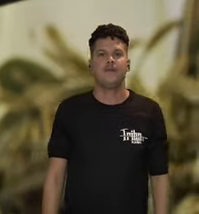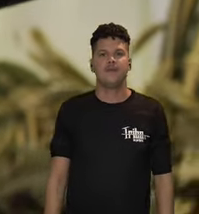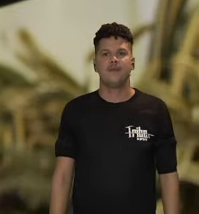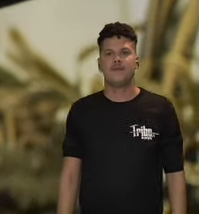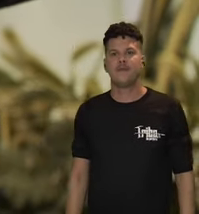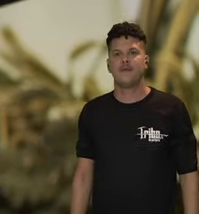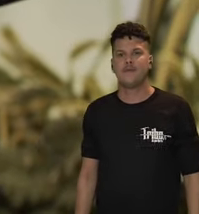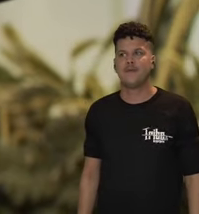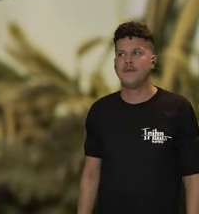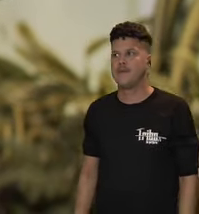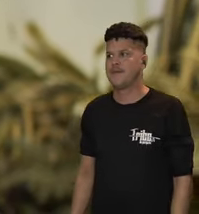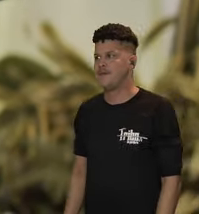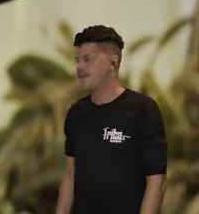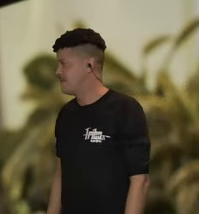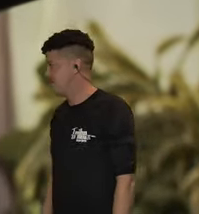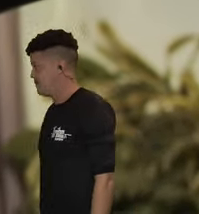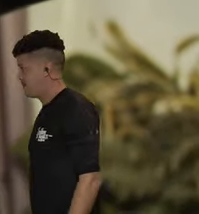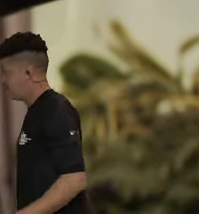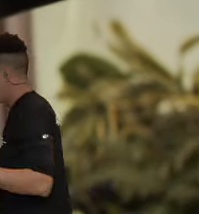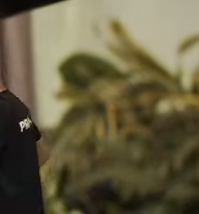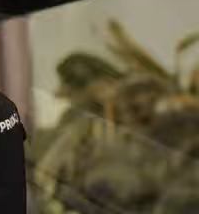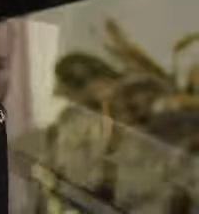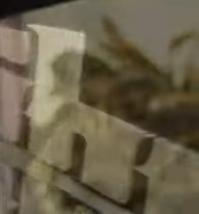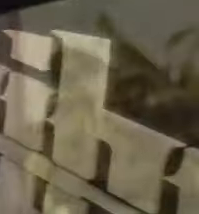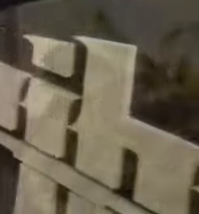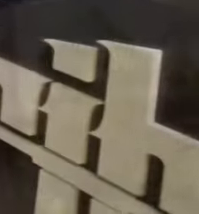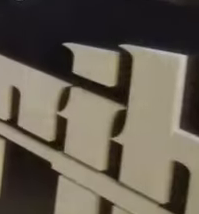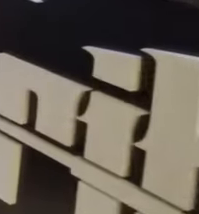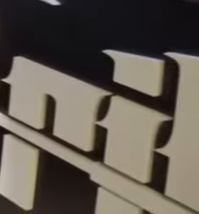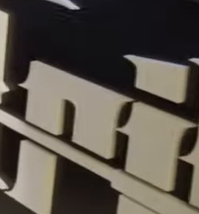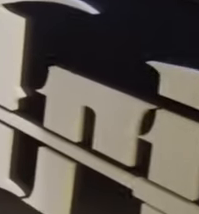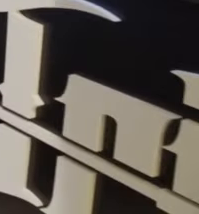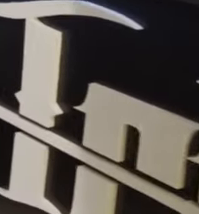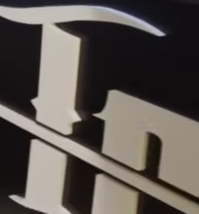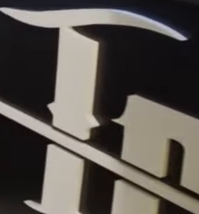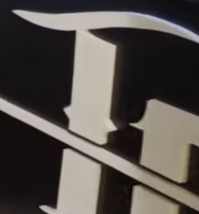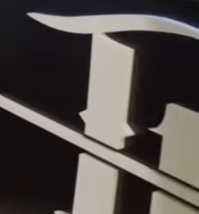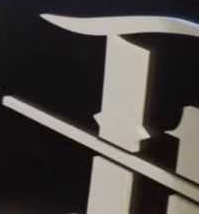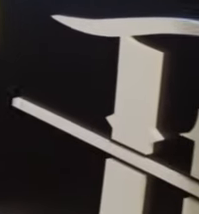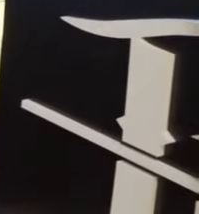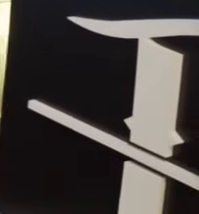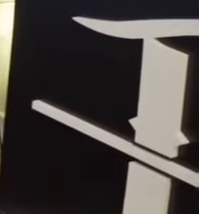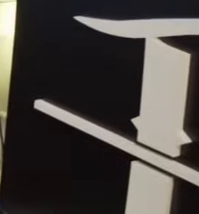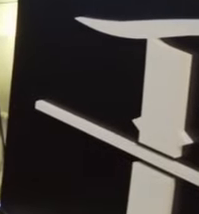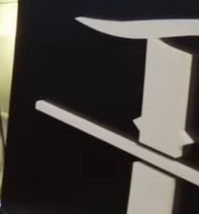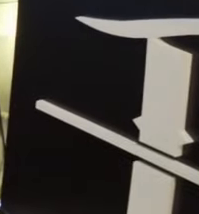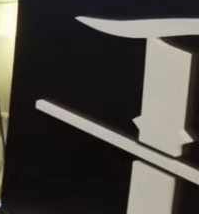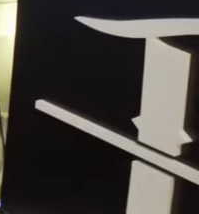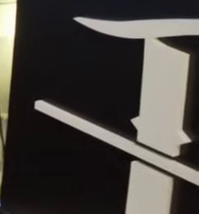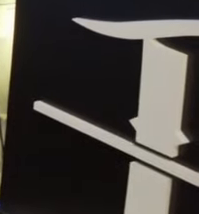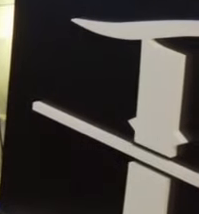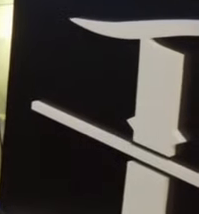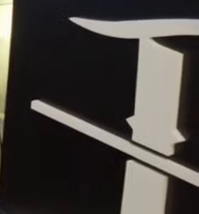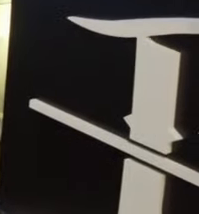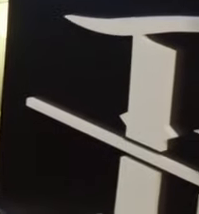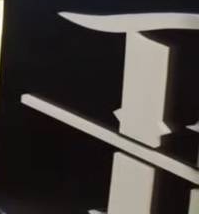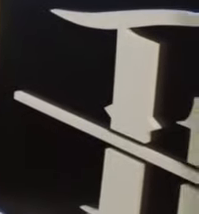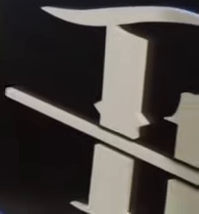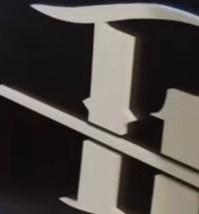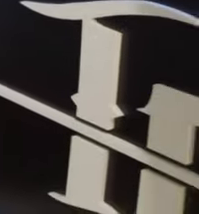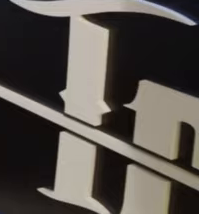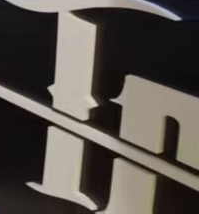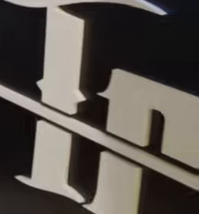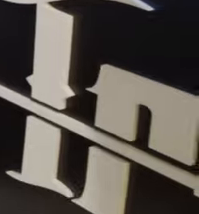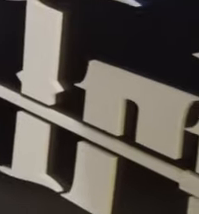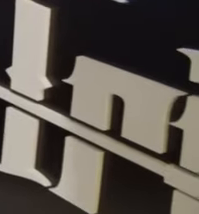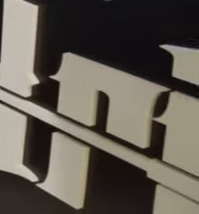queimar. E é isso aí. Mais uma vez de insônia, mano. Porra, bom dia. Manda um abraço pro meu parceiro Hungria aí, que fez essa música comigo, mano.